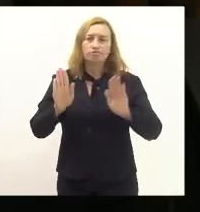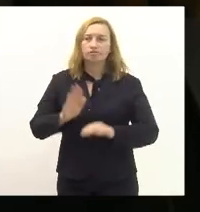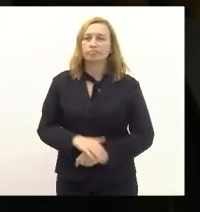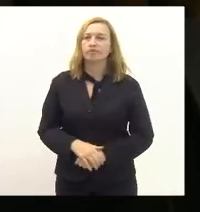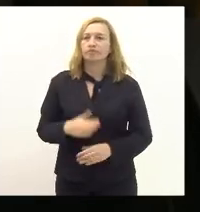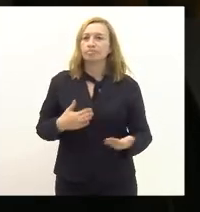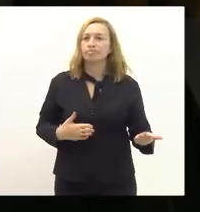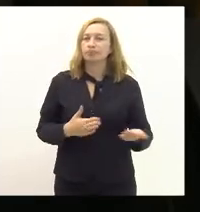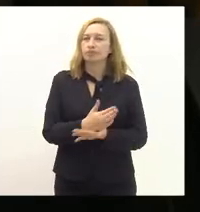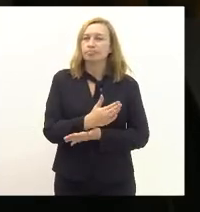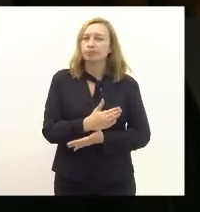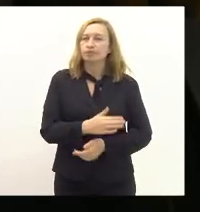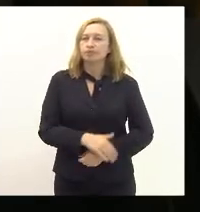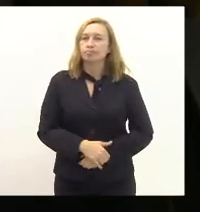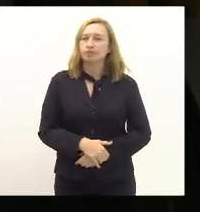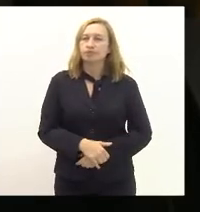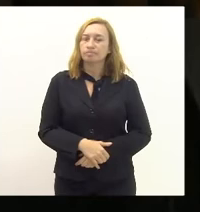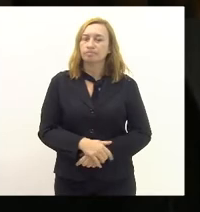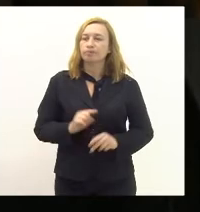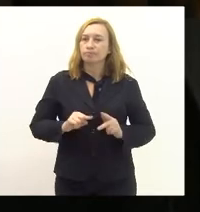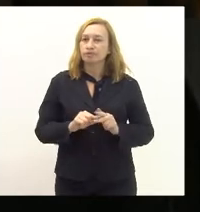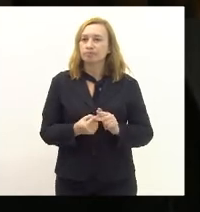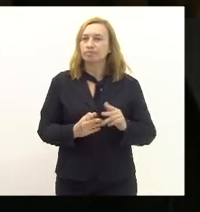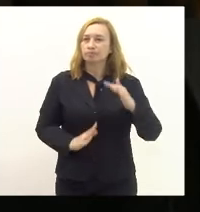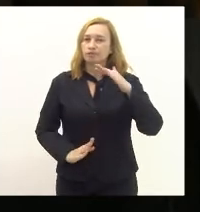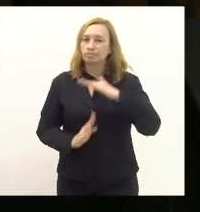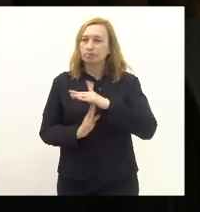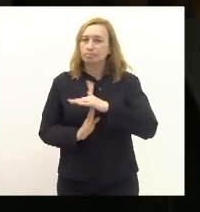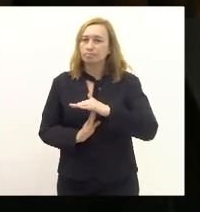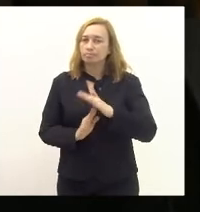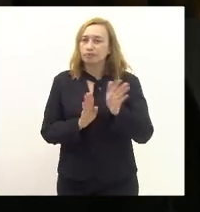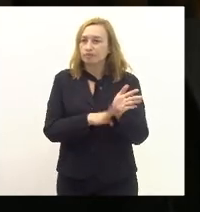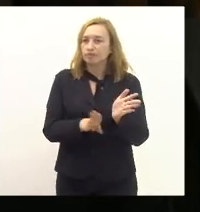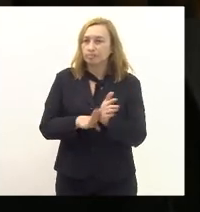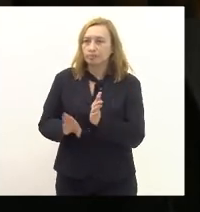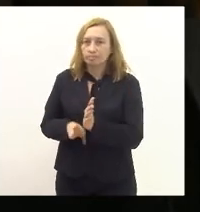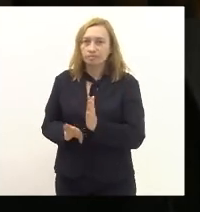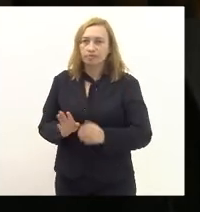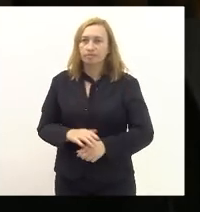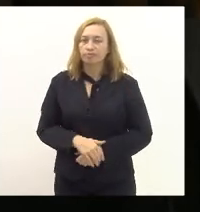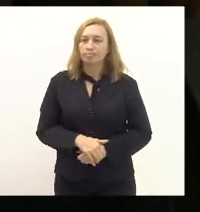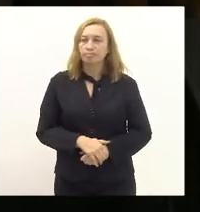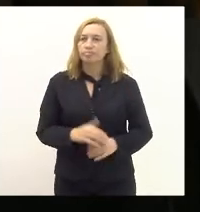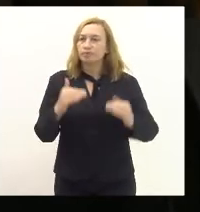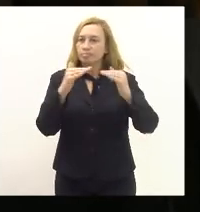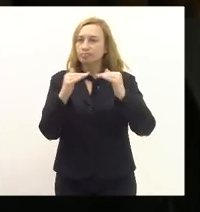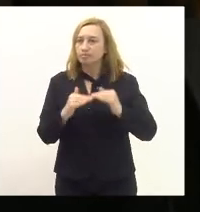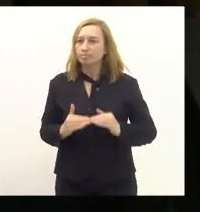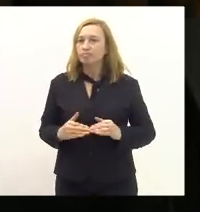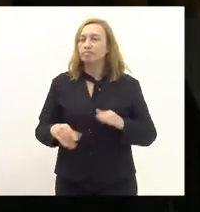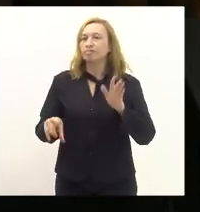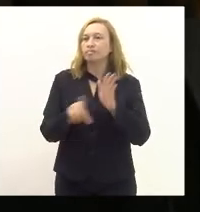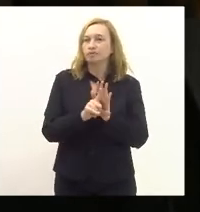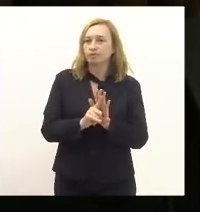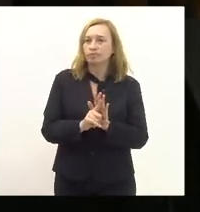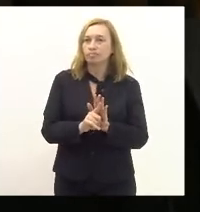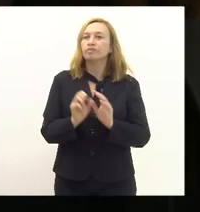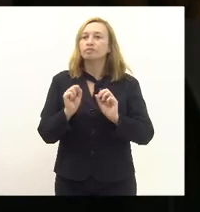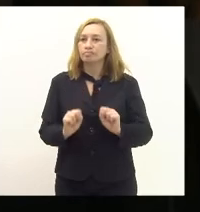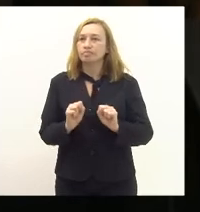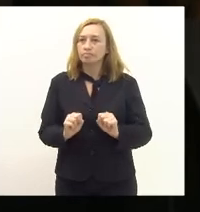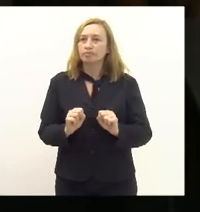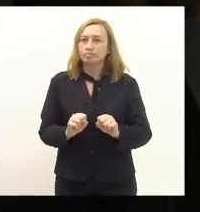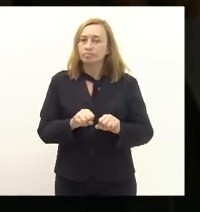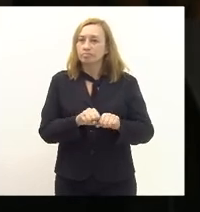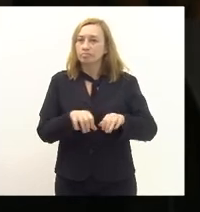foi aprovada e ela atualiza os limites de despesas que, de acordo com a nova lei de licitação, podem ter um